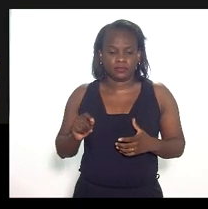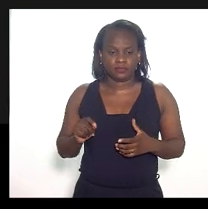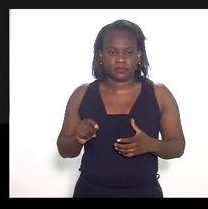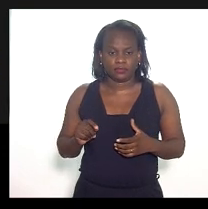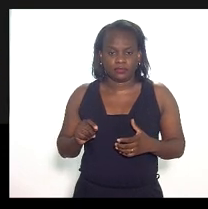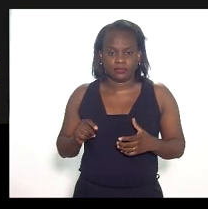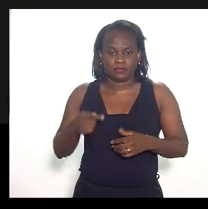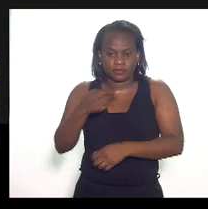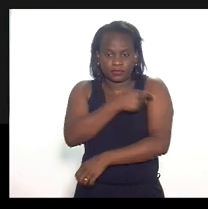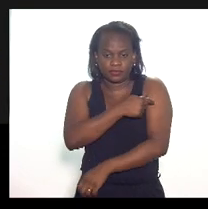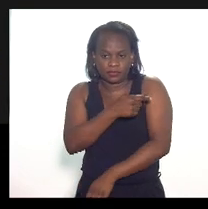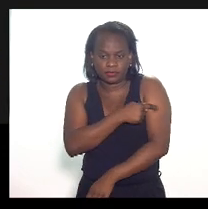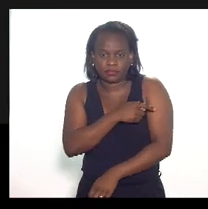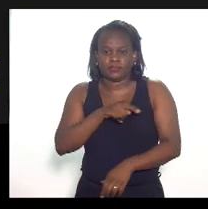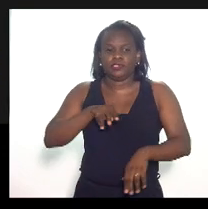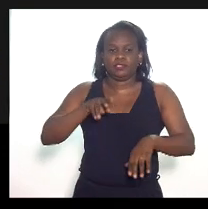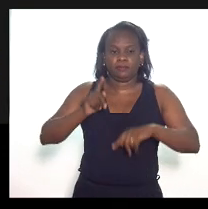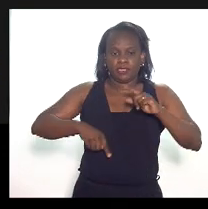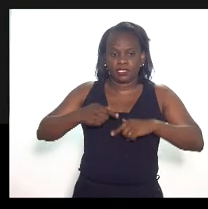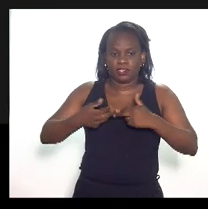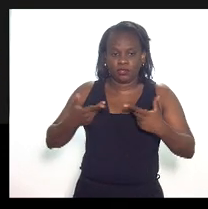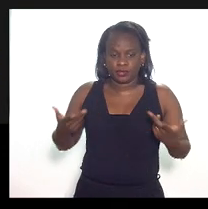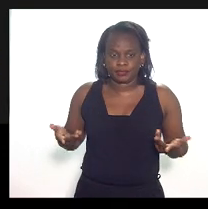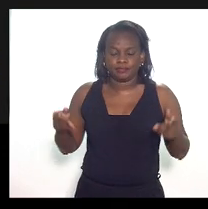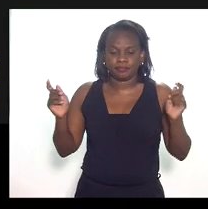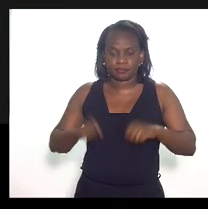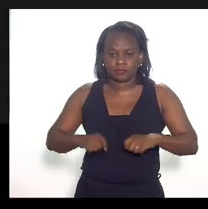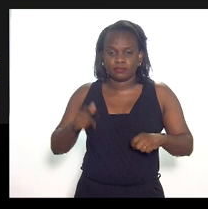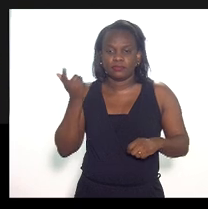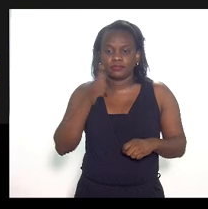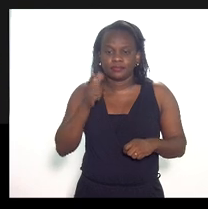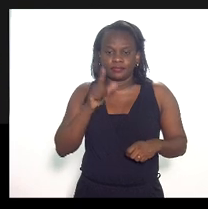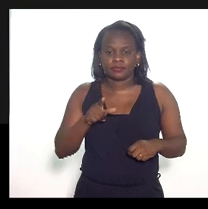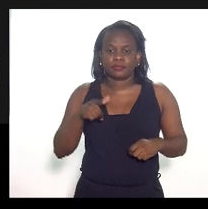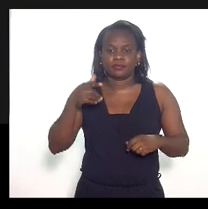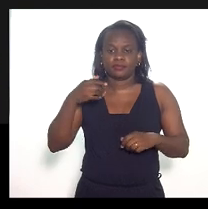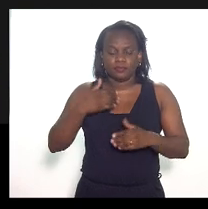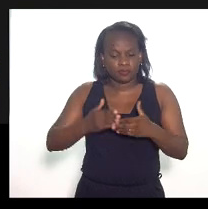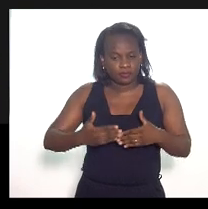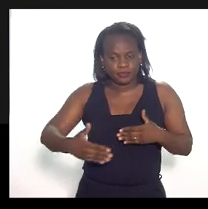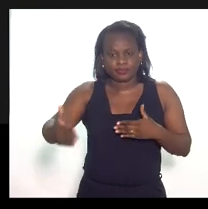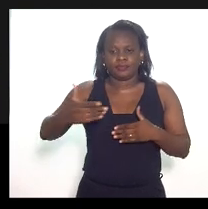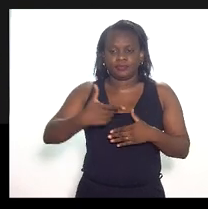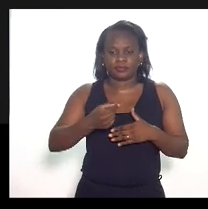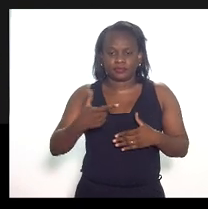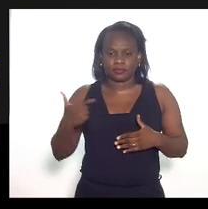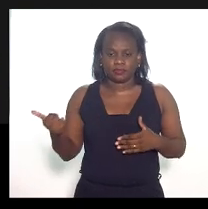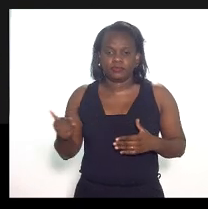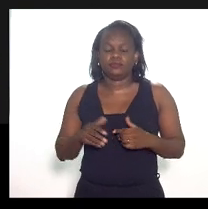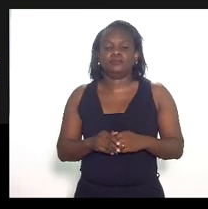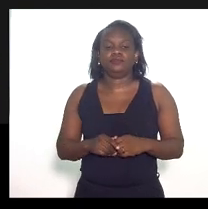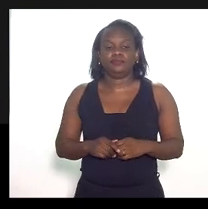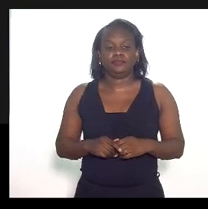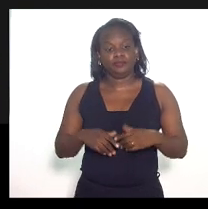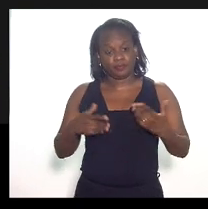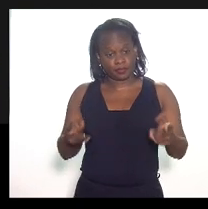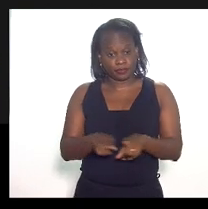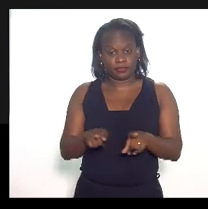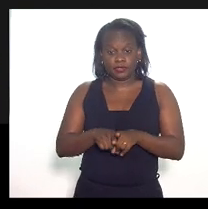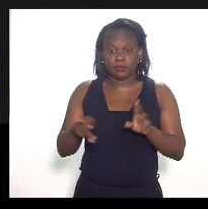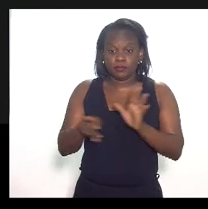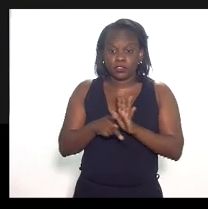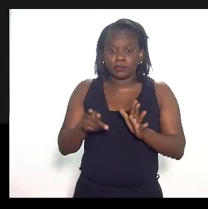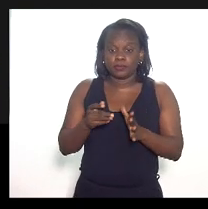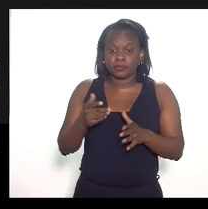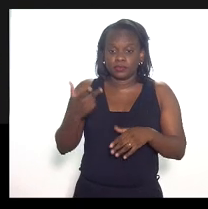de seringas e, enfim, material em som para dar conta para o resto do ano. Em relação ao kit de